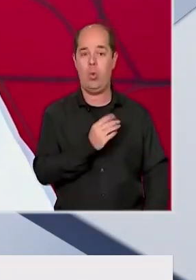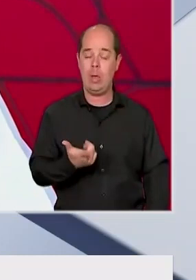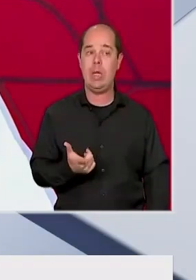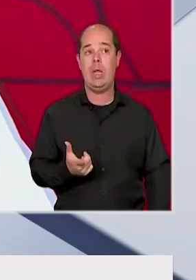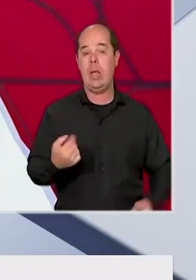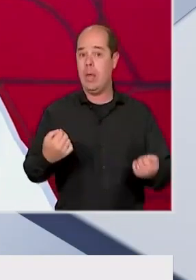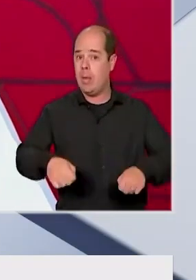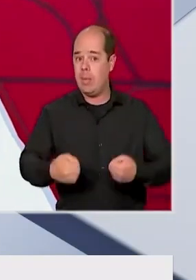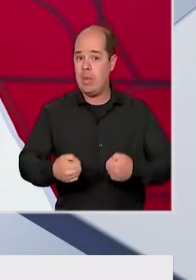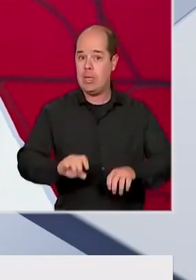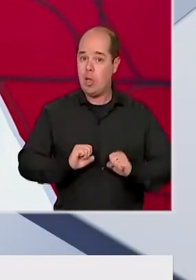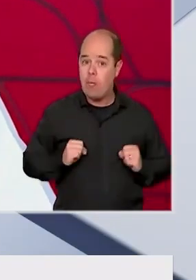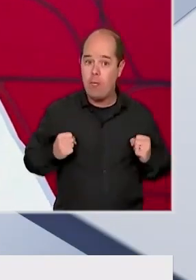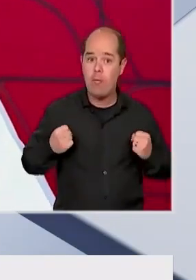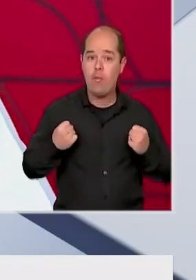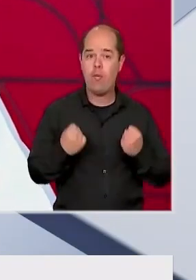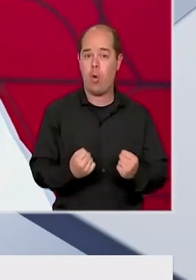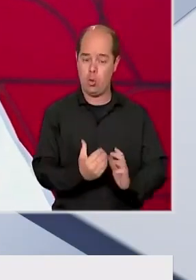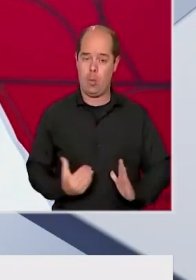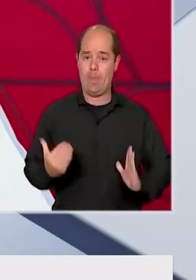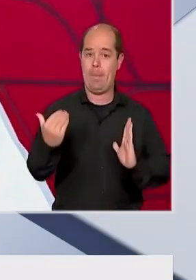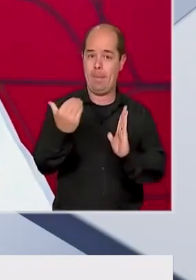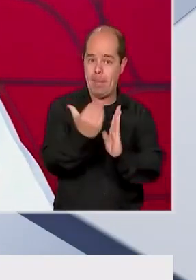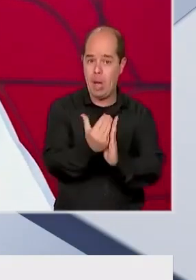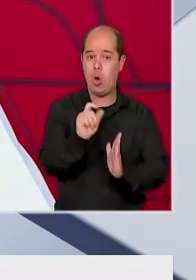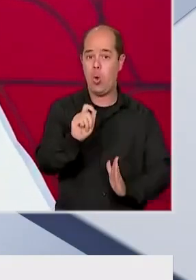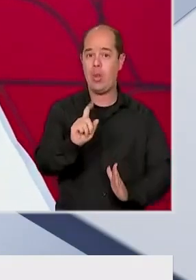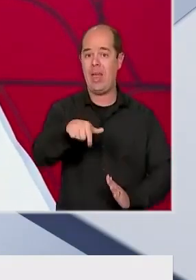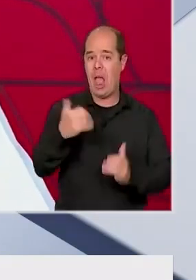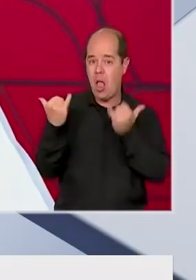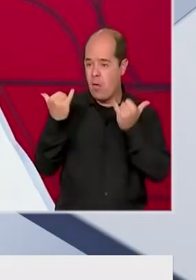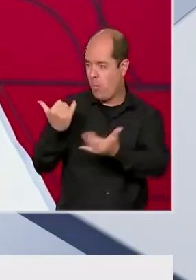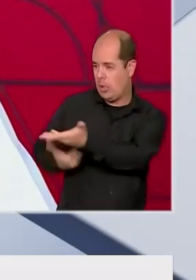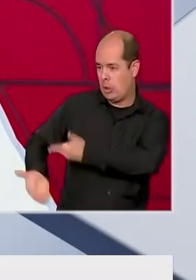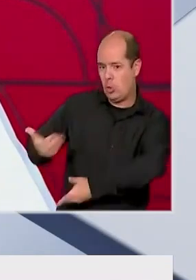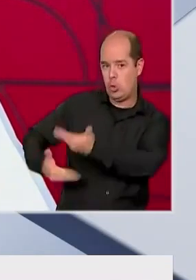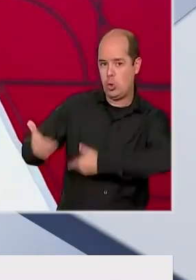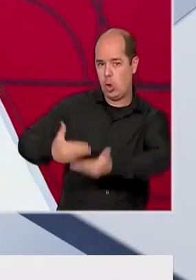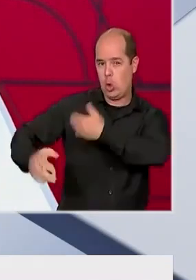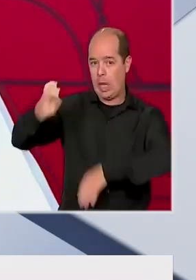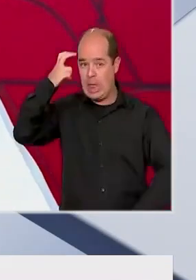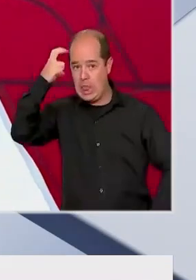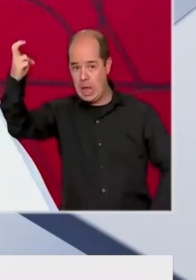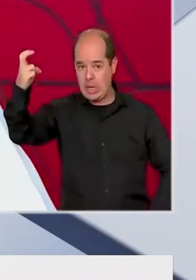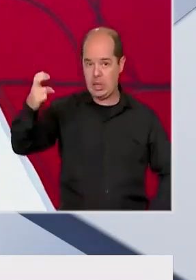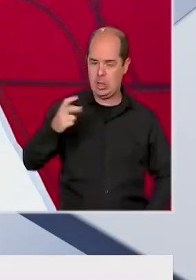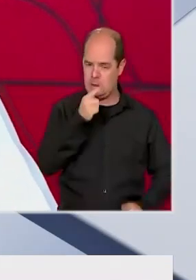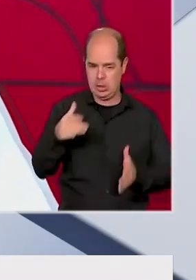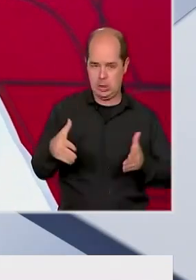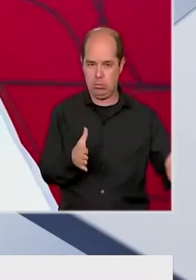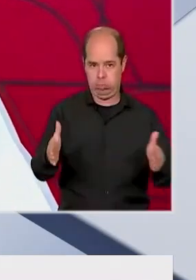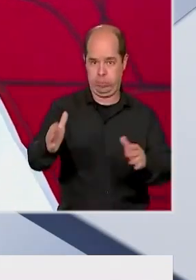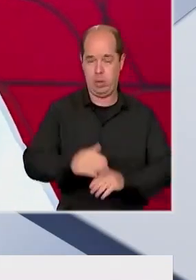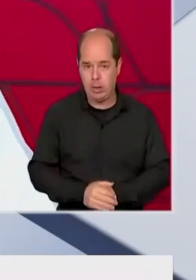Progressão de pena para esse tipo de crime agora Fábio piperno o governo federal tem sido bastante pressionado sobre uma política de estado paraa